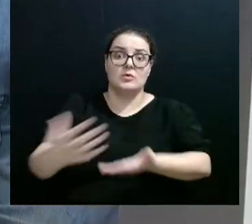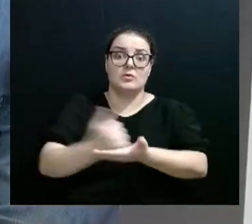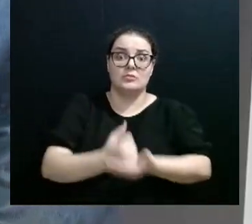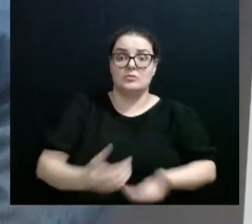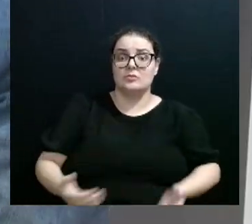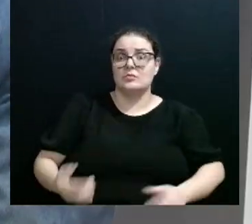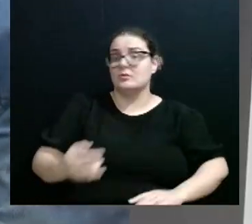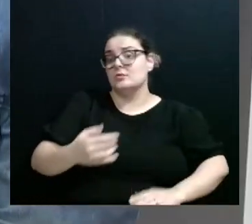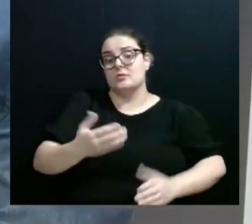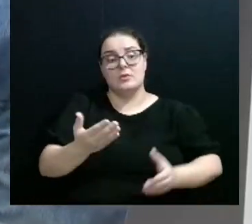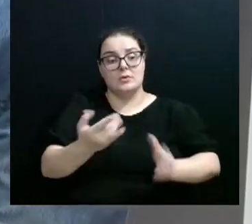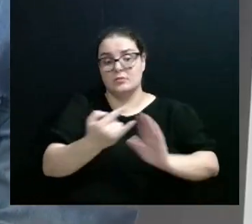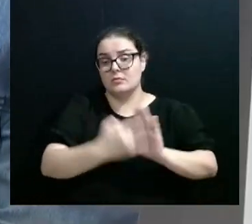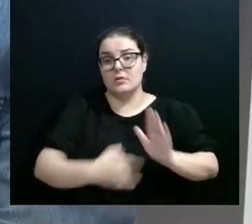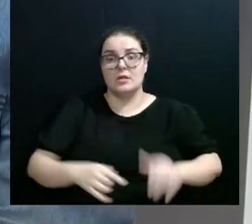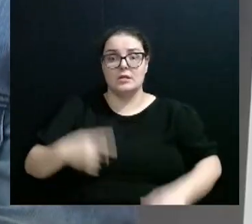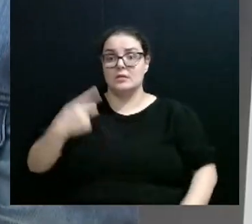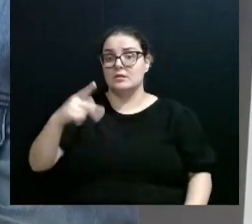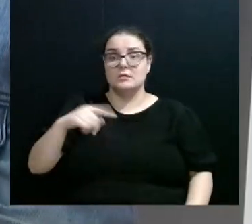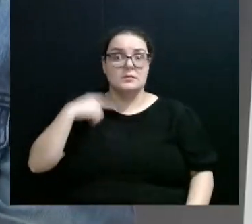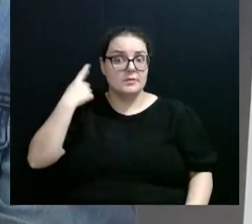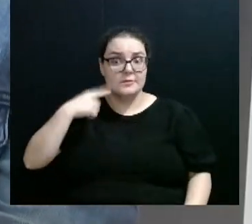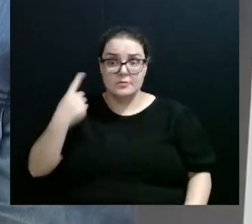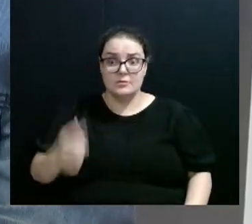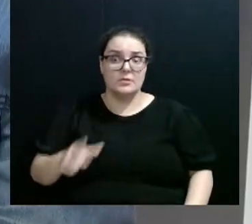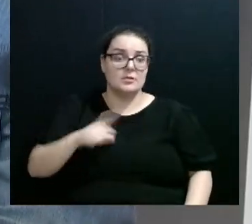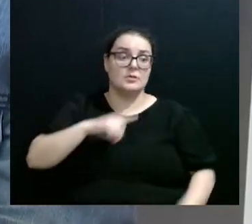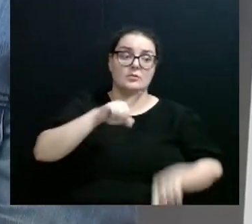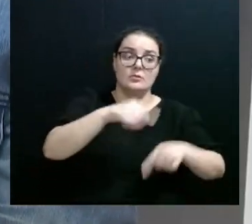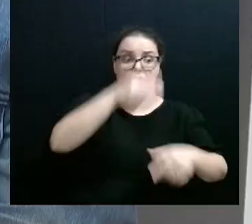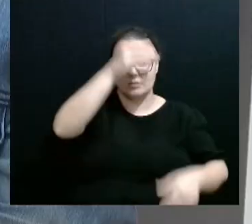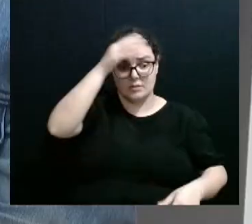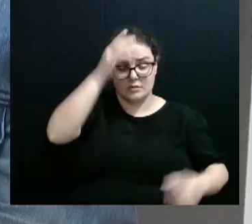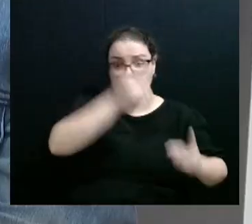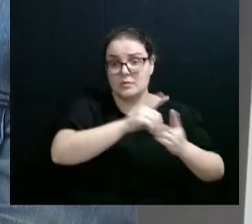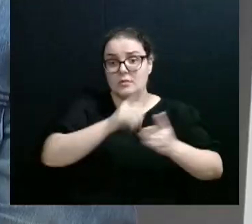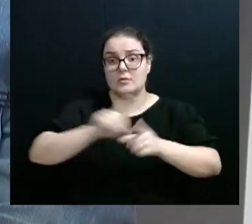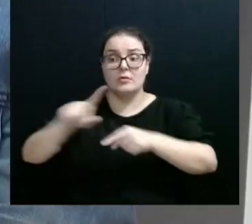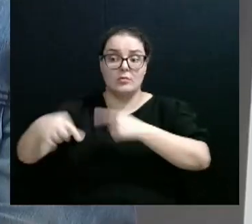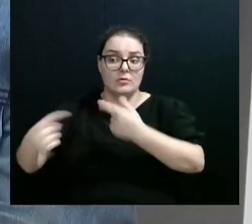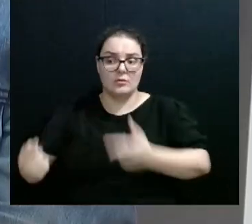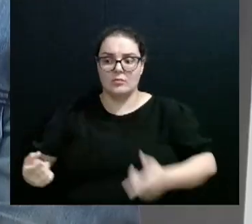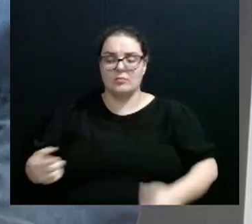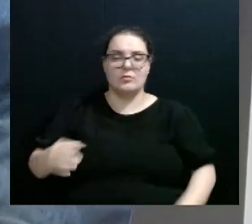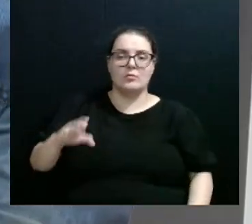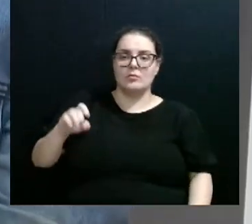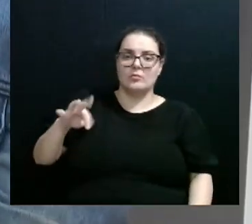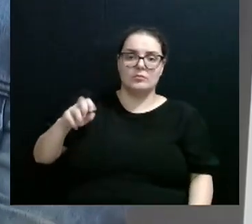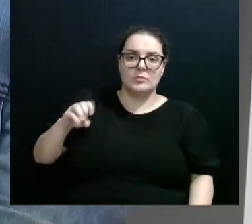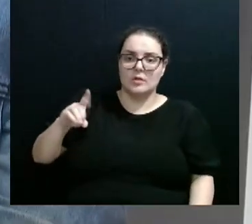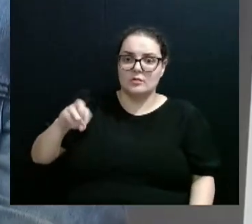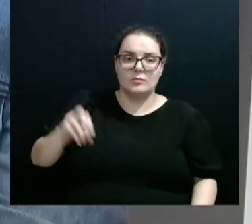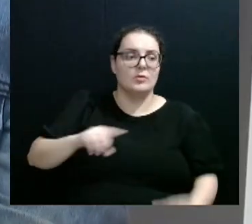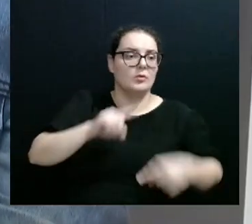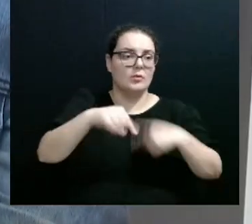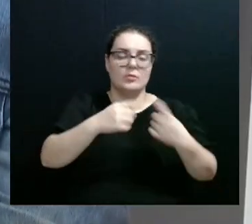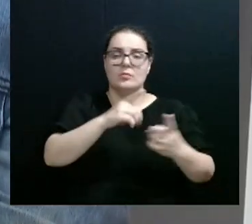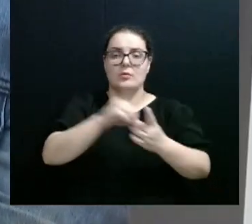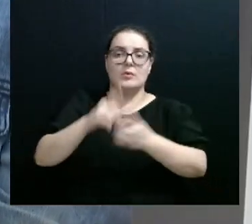defender, seu contador tem outros clientes para atender. Sabe? Tem que repensar essas situações também. Tem que haver